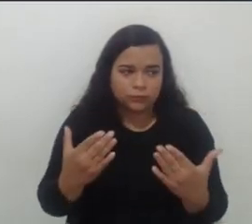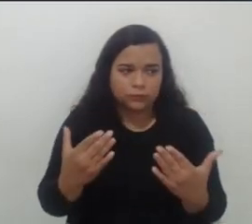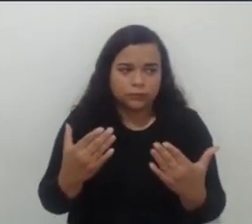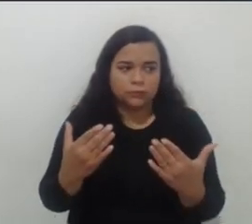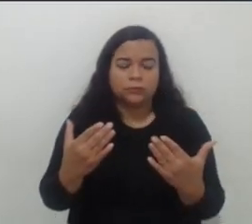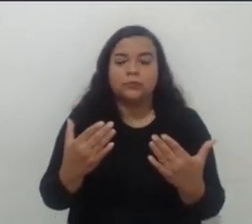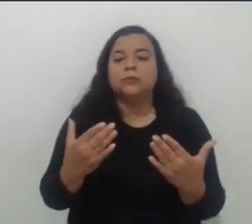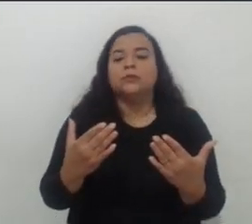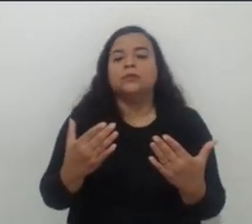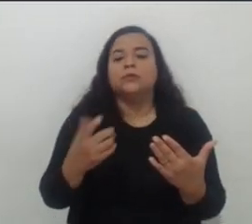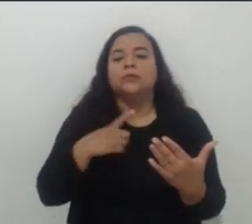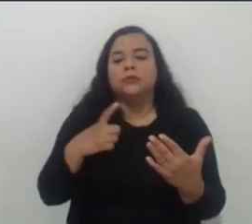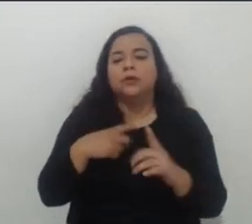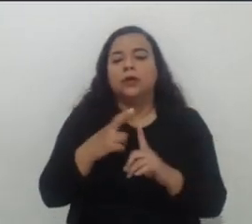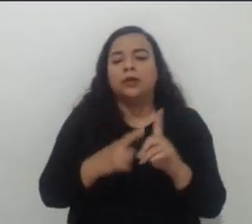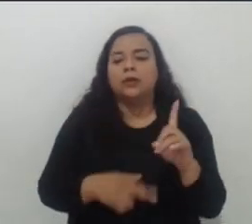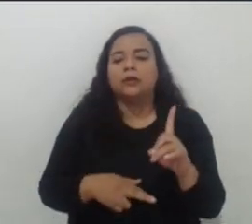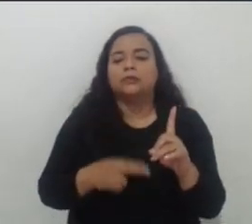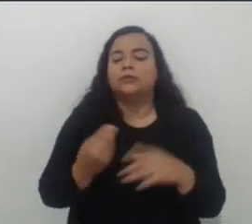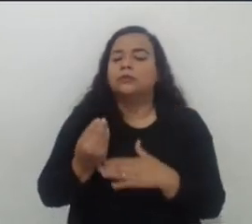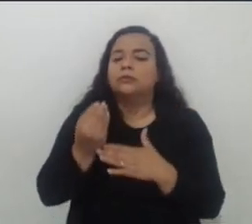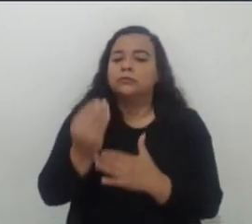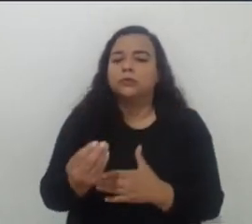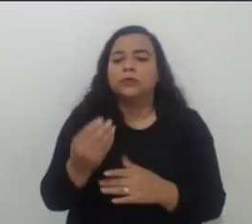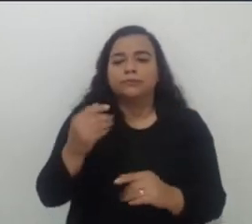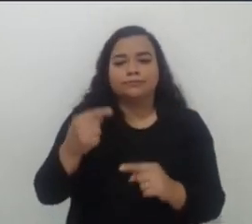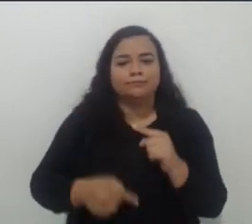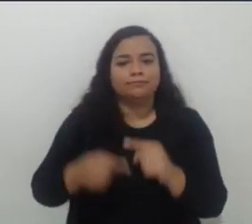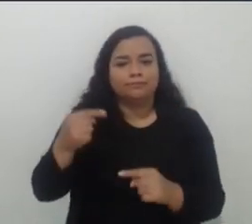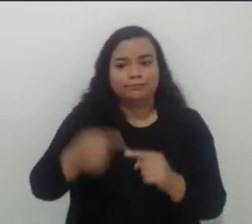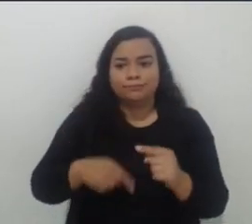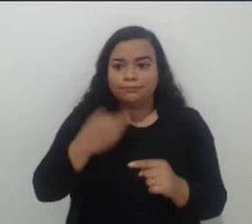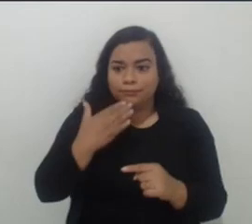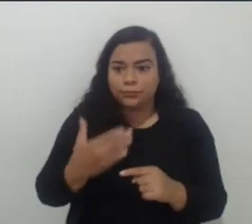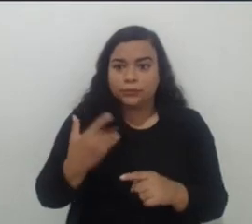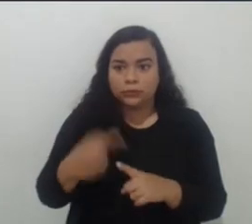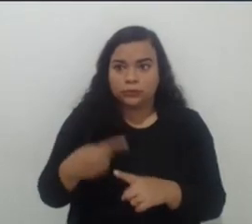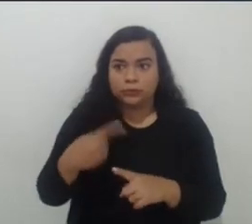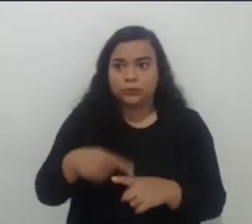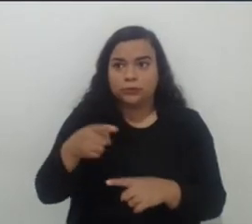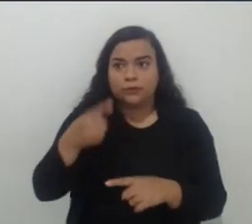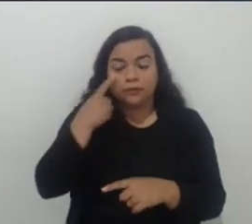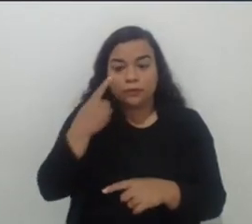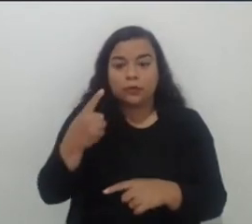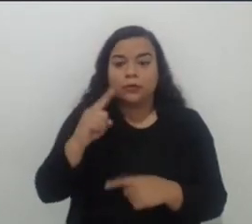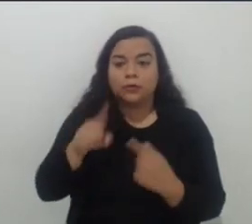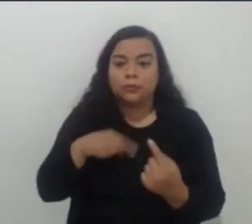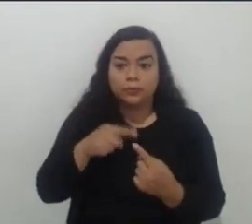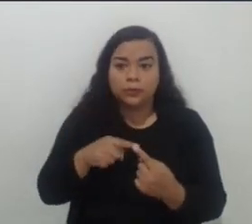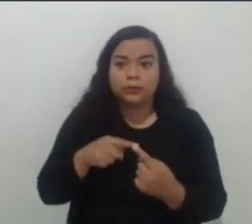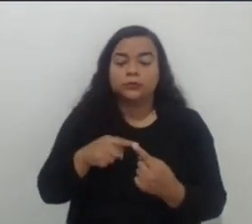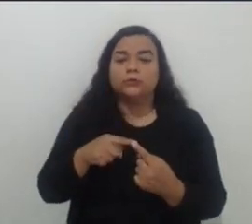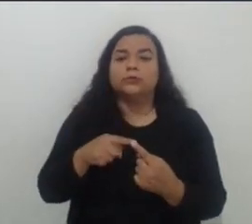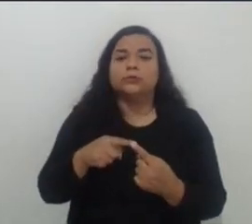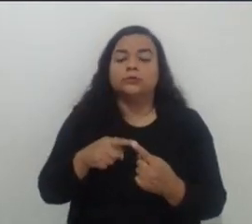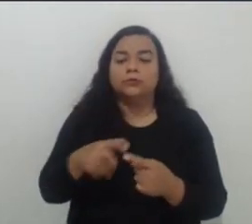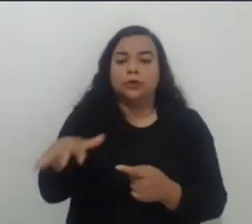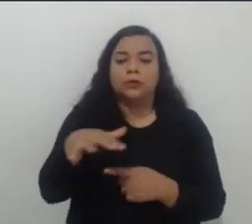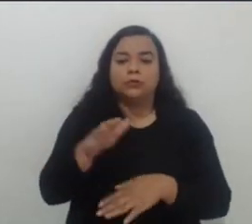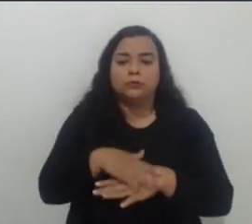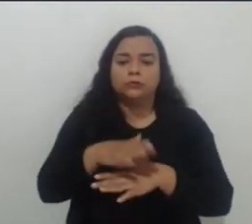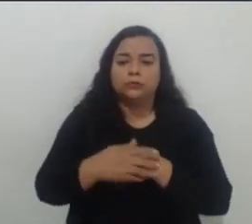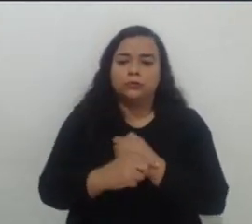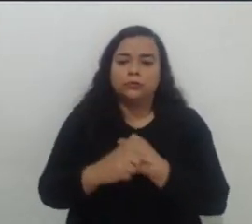o pedido por considerar que, aspas, o propósito da parte autora é de rediscutir a questão de